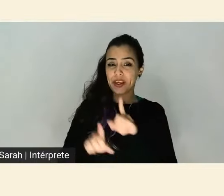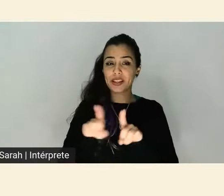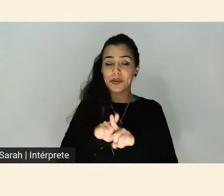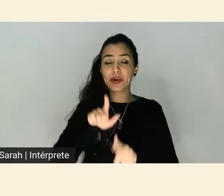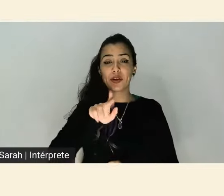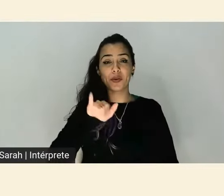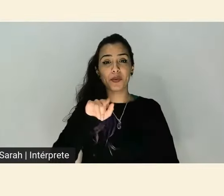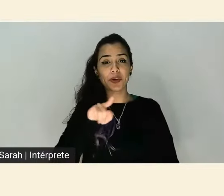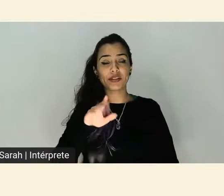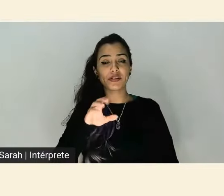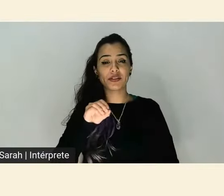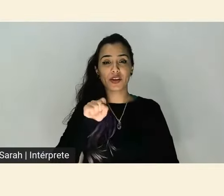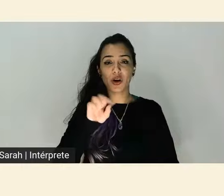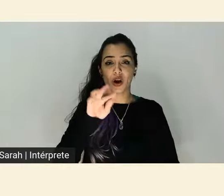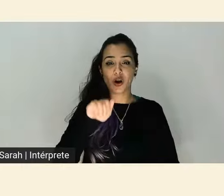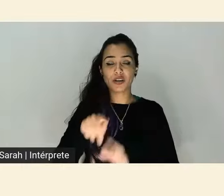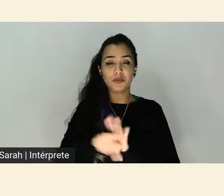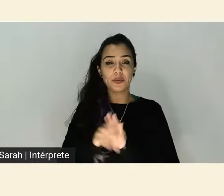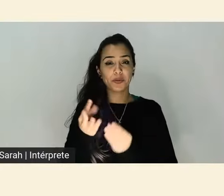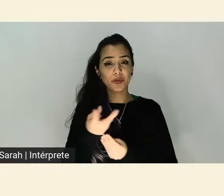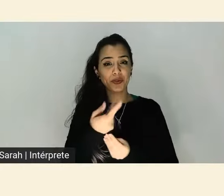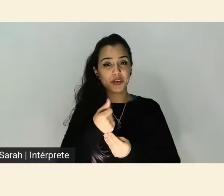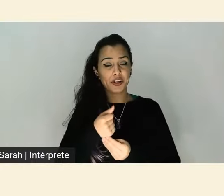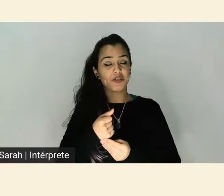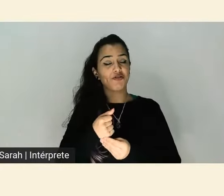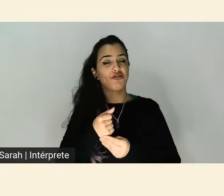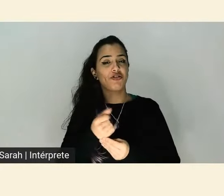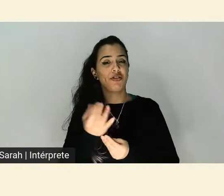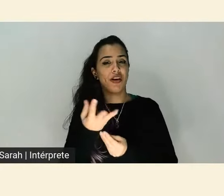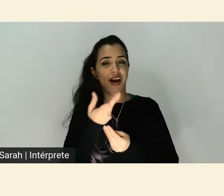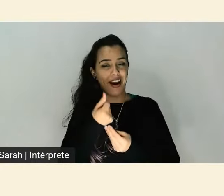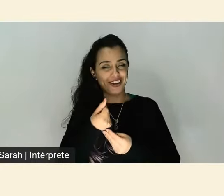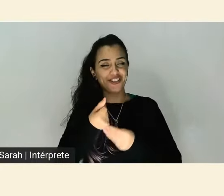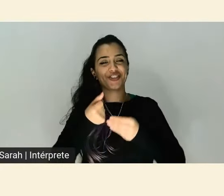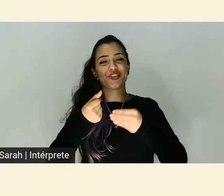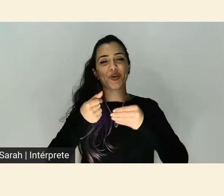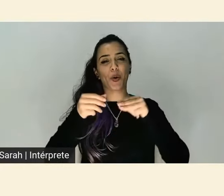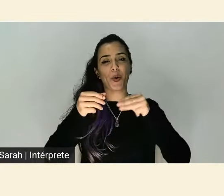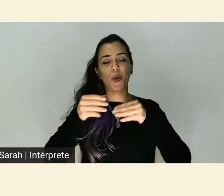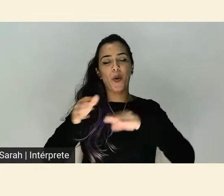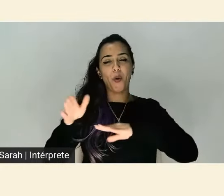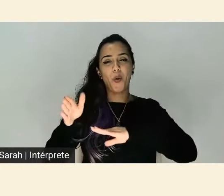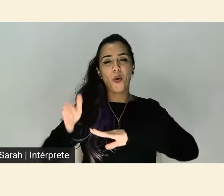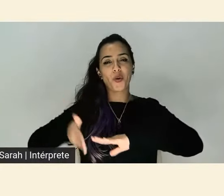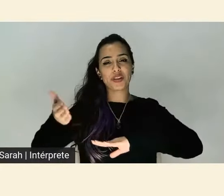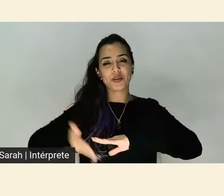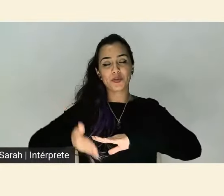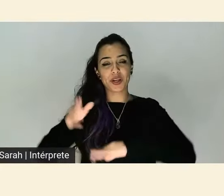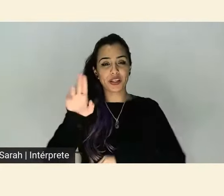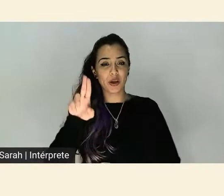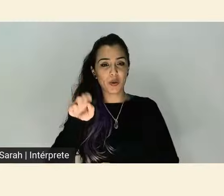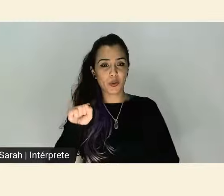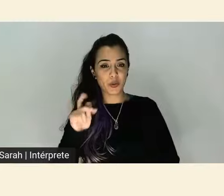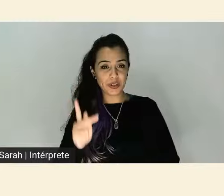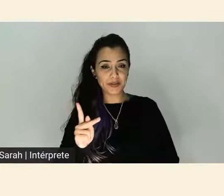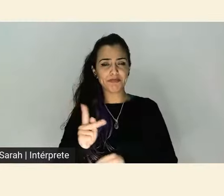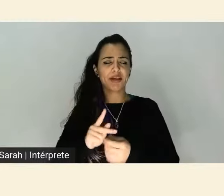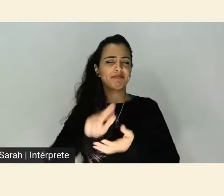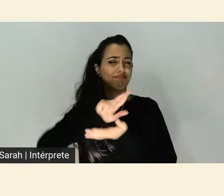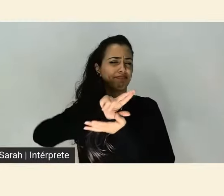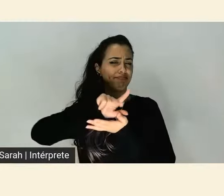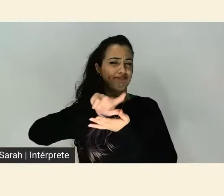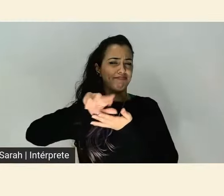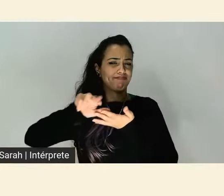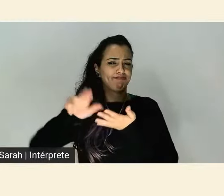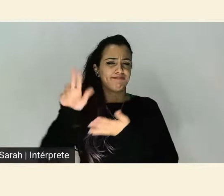Heloísa Costa, também do Museu de Arte Contemporânea da USP, a Valéria Piccoli, Fernanda Pita, da Pinacoteca, e também Ohana